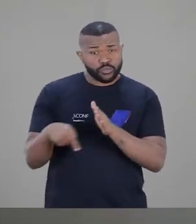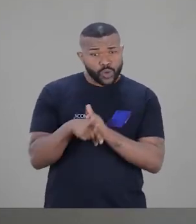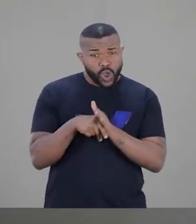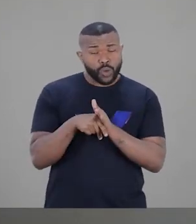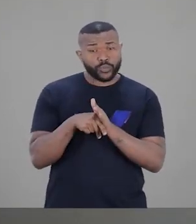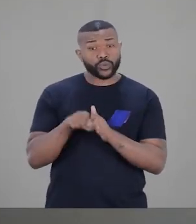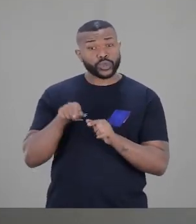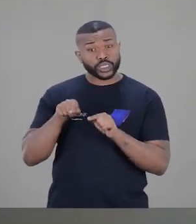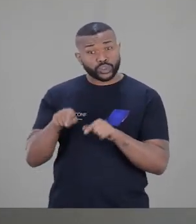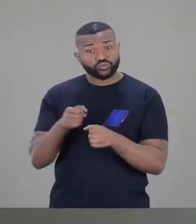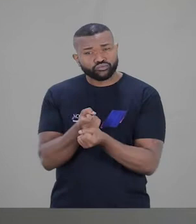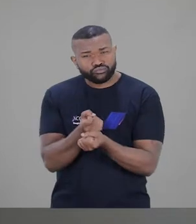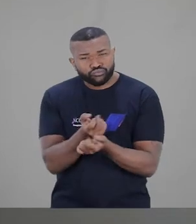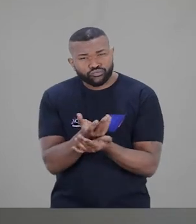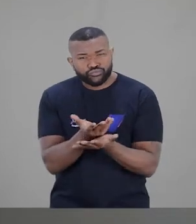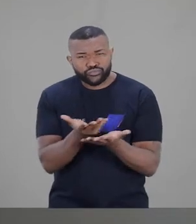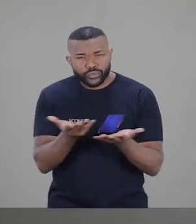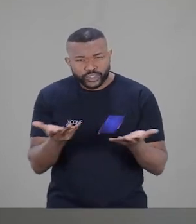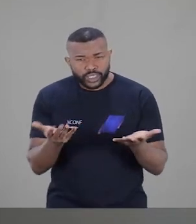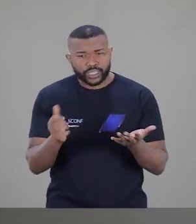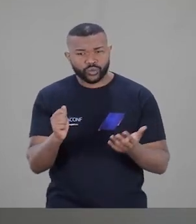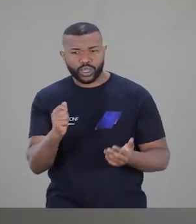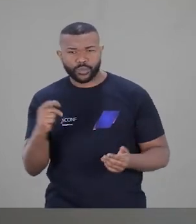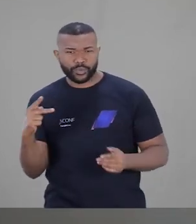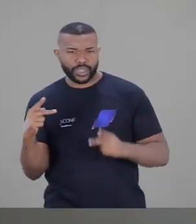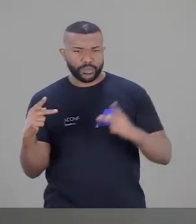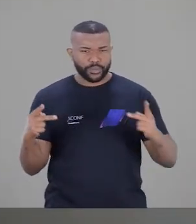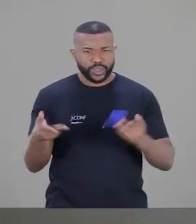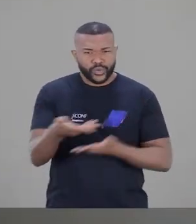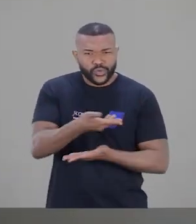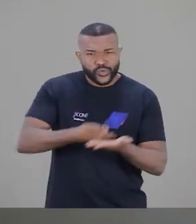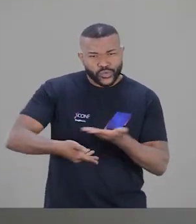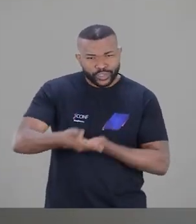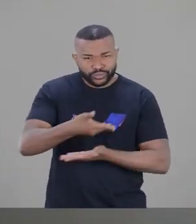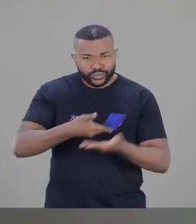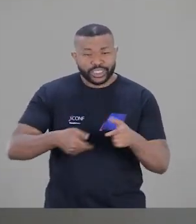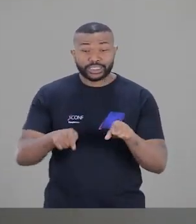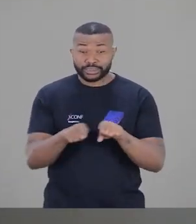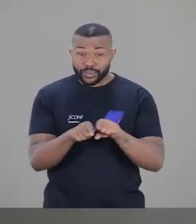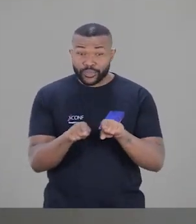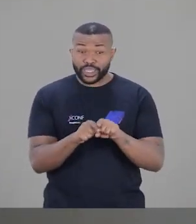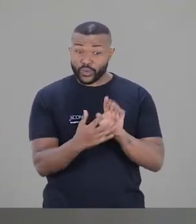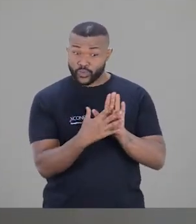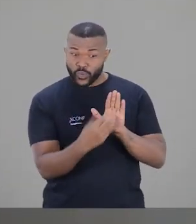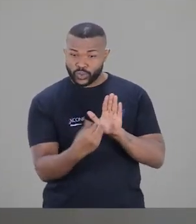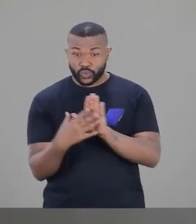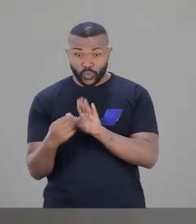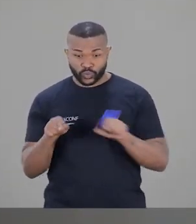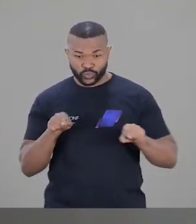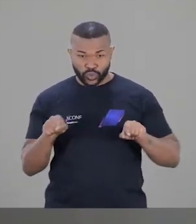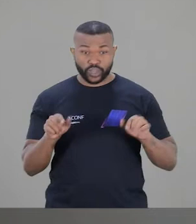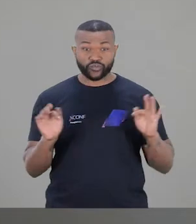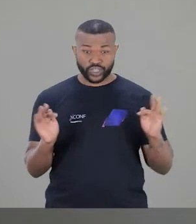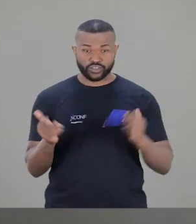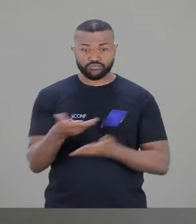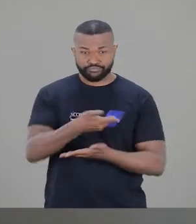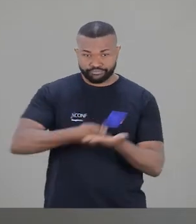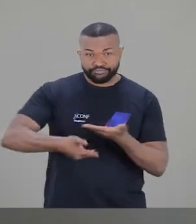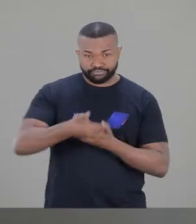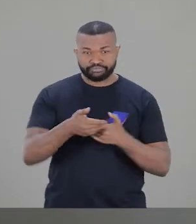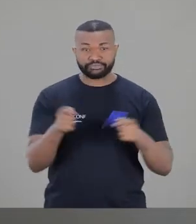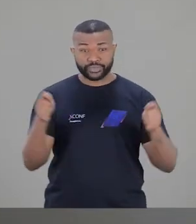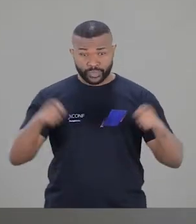componentes de UI que são compartilhados entre as apps e entre os módulos de feature. Então, se a gente tem